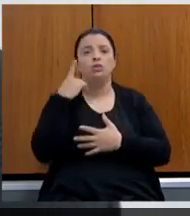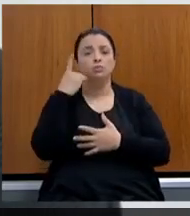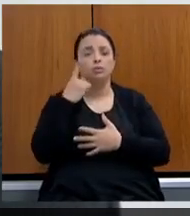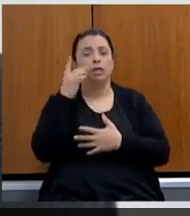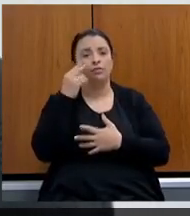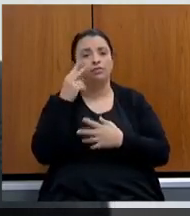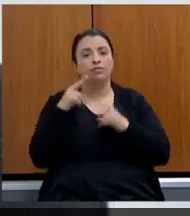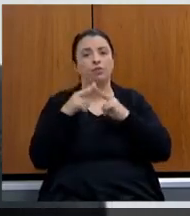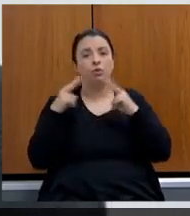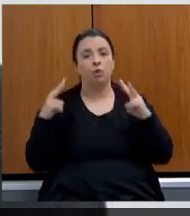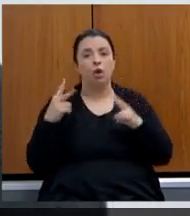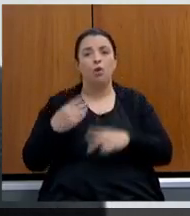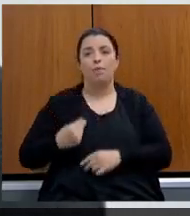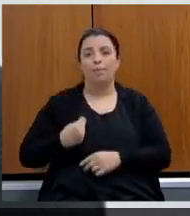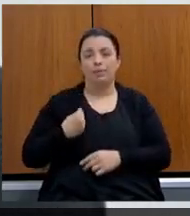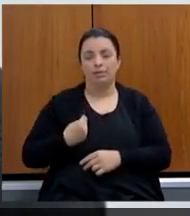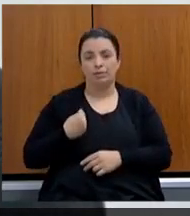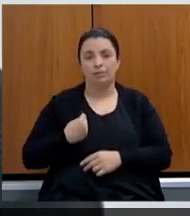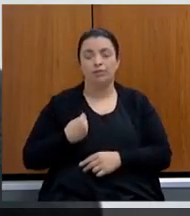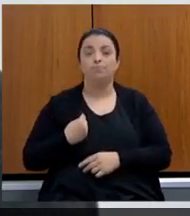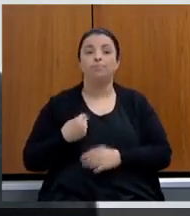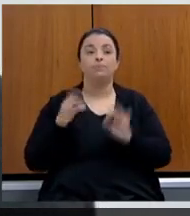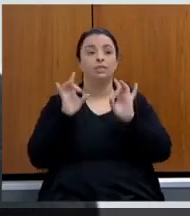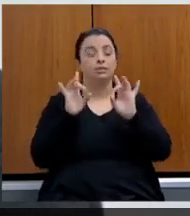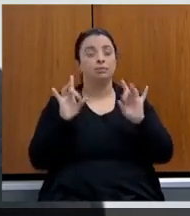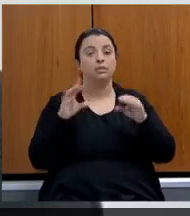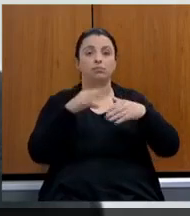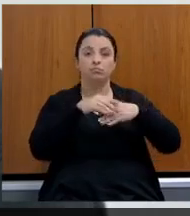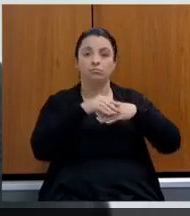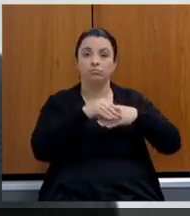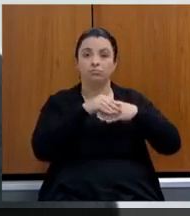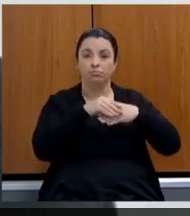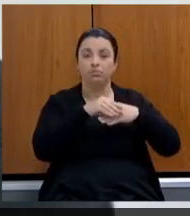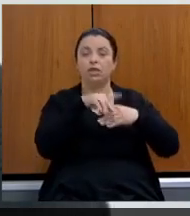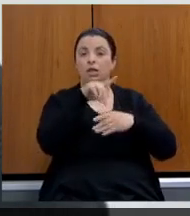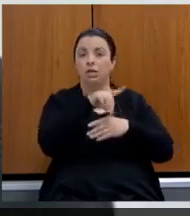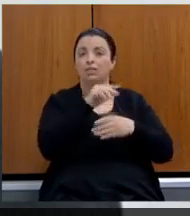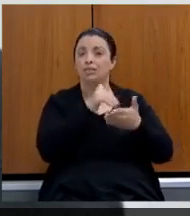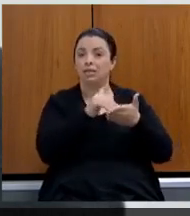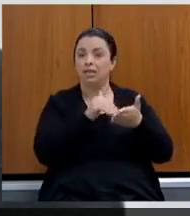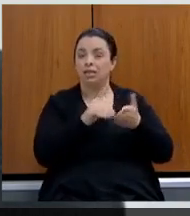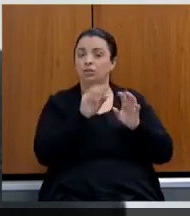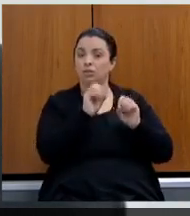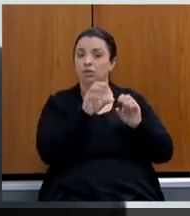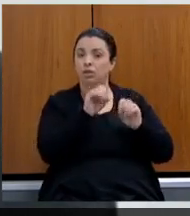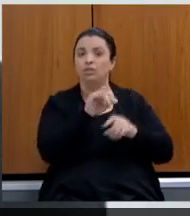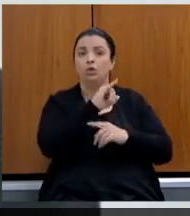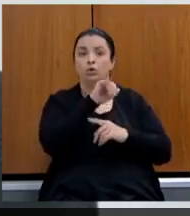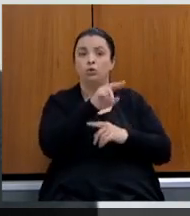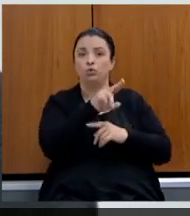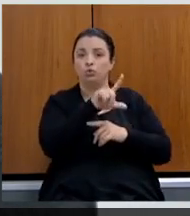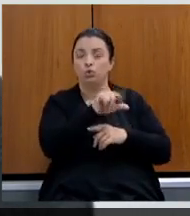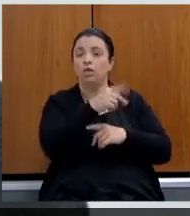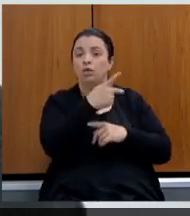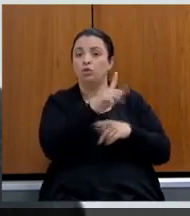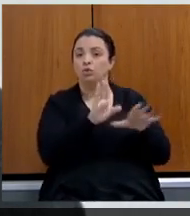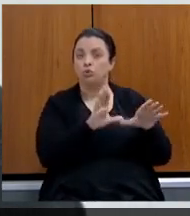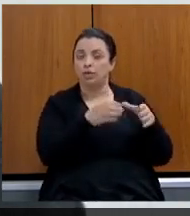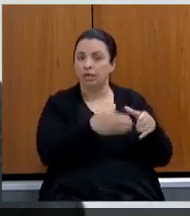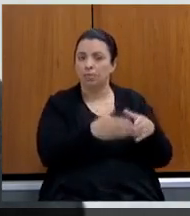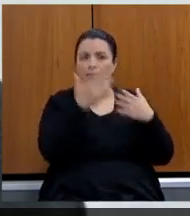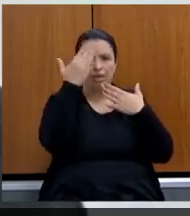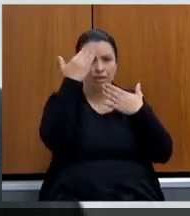presenciais comprimento especial a secretaria educação para Júlia Santana e toda sua equipe pela estrela